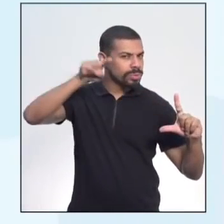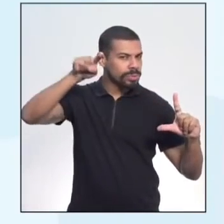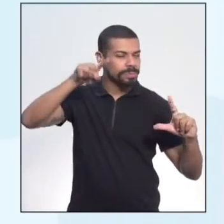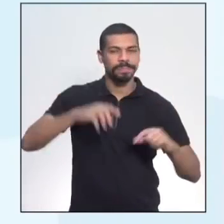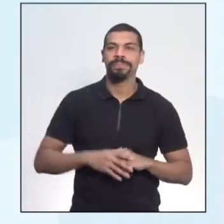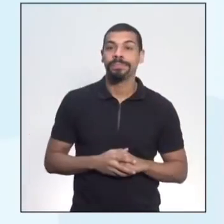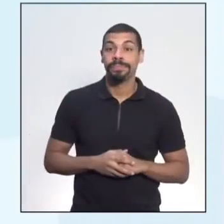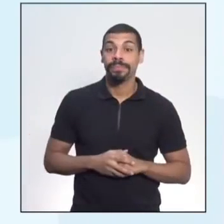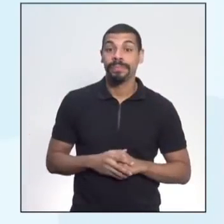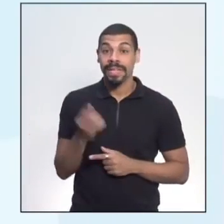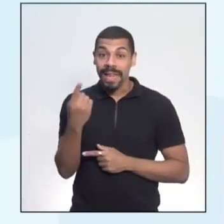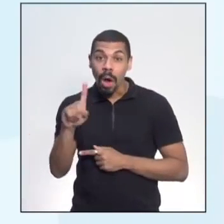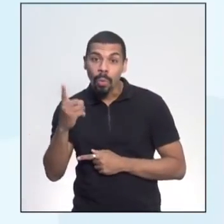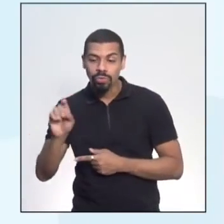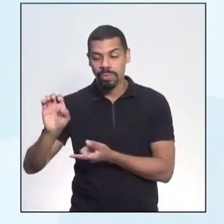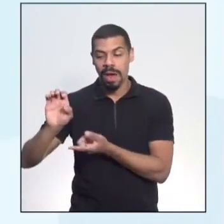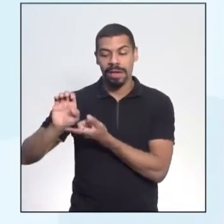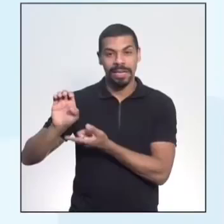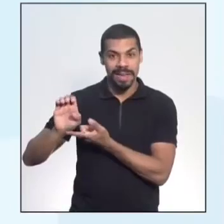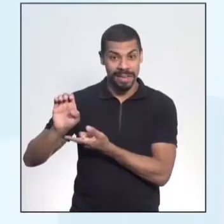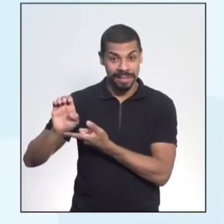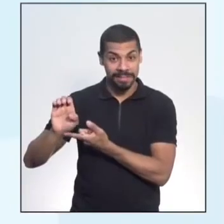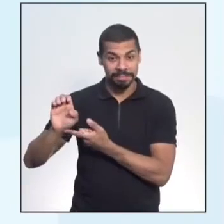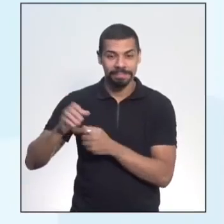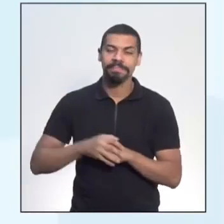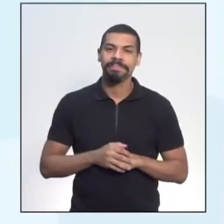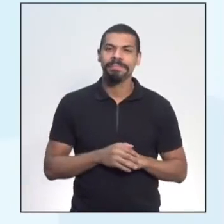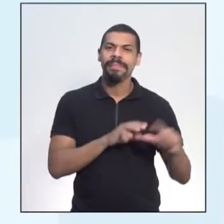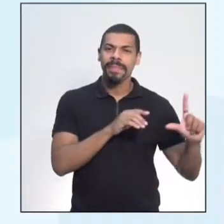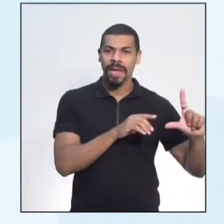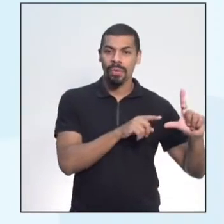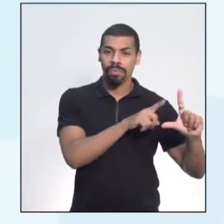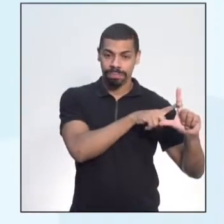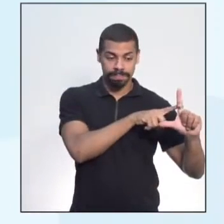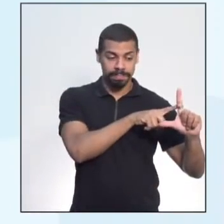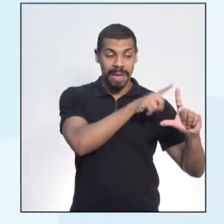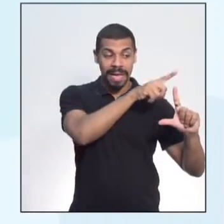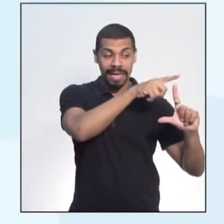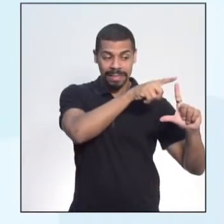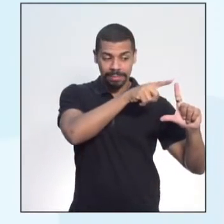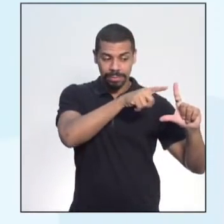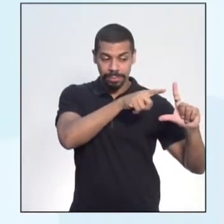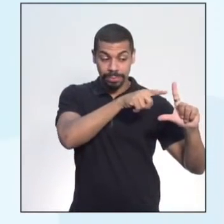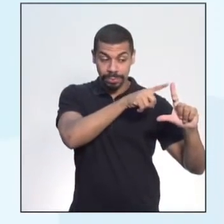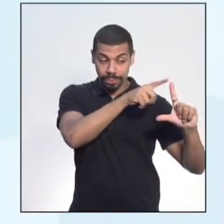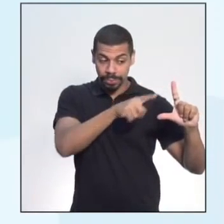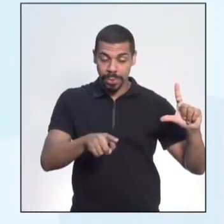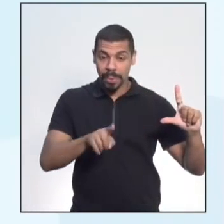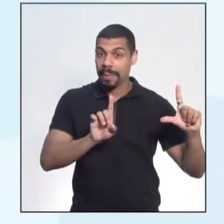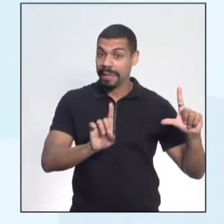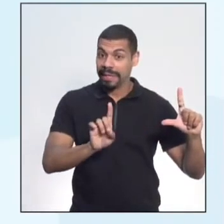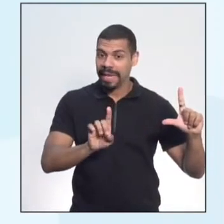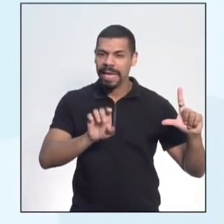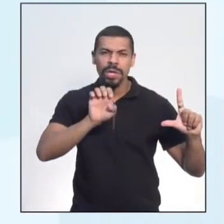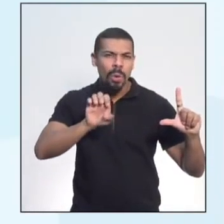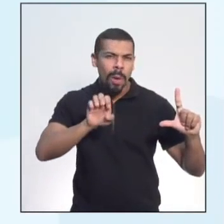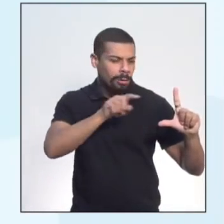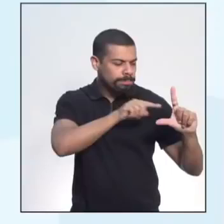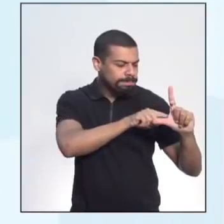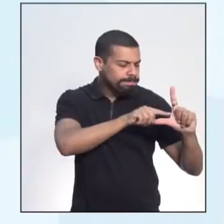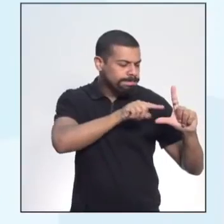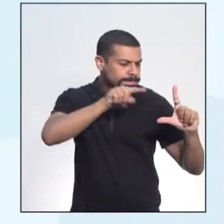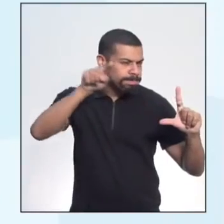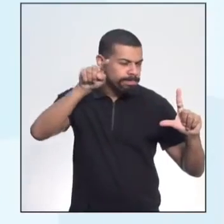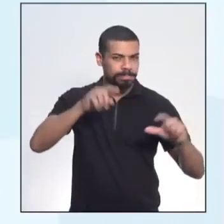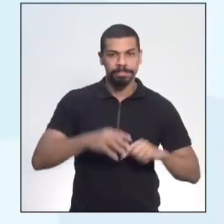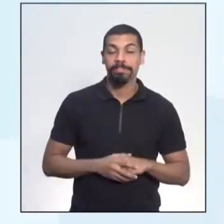crescente. E na última alternativa, a alternativa E, ele fala que o gráfico D é decrescente e o gráfico E é